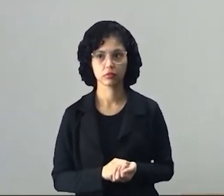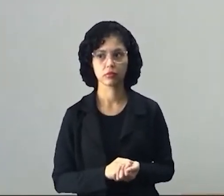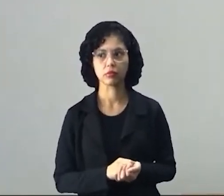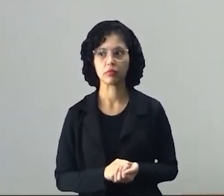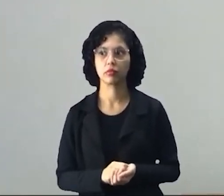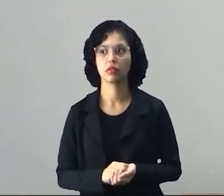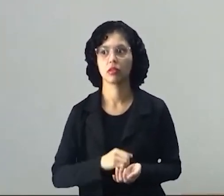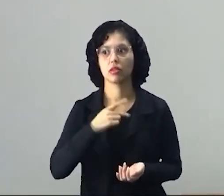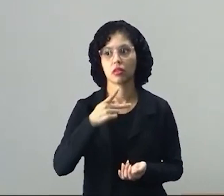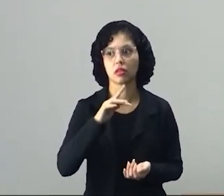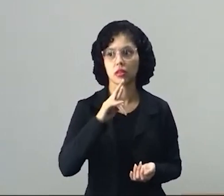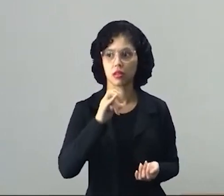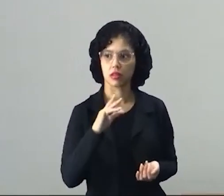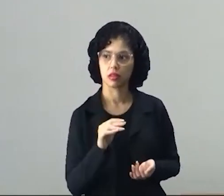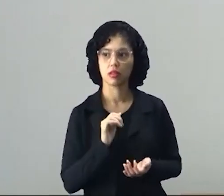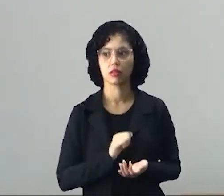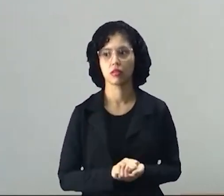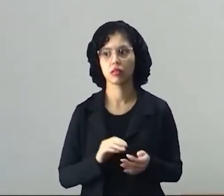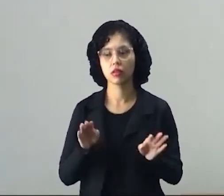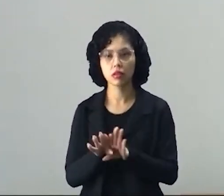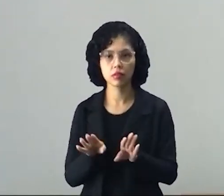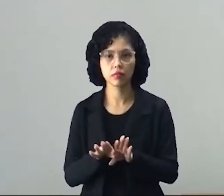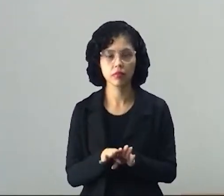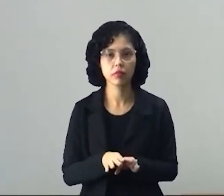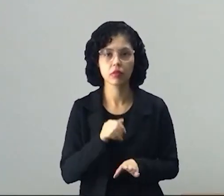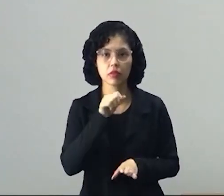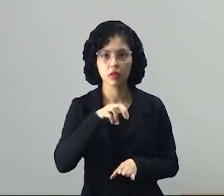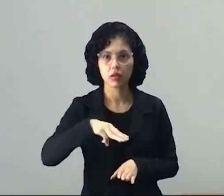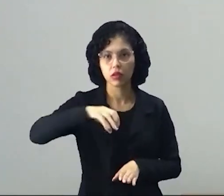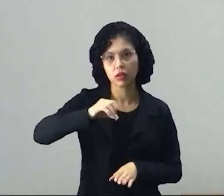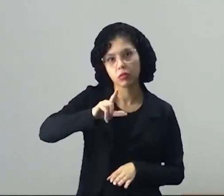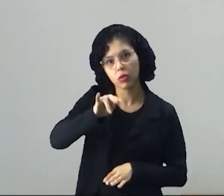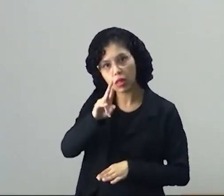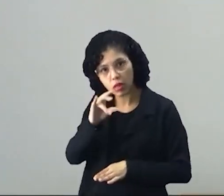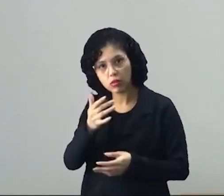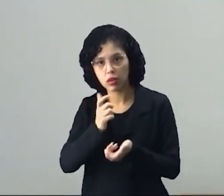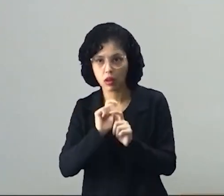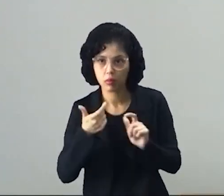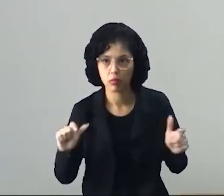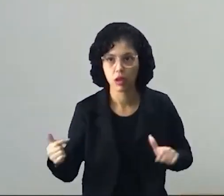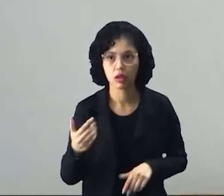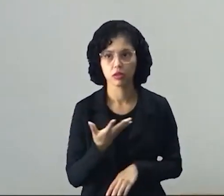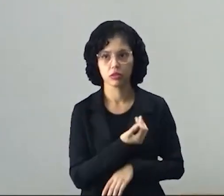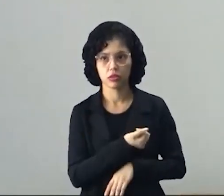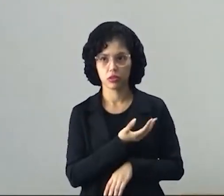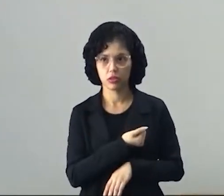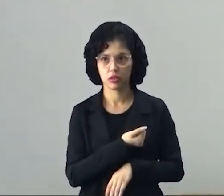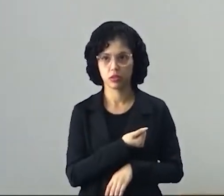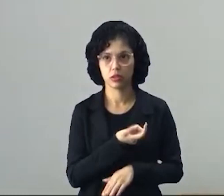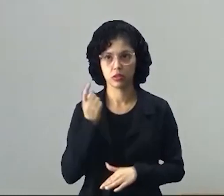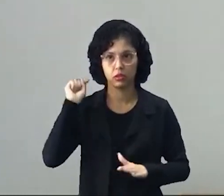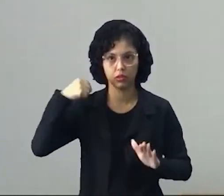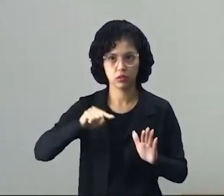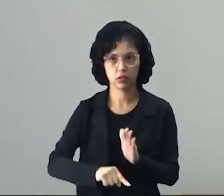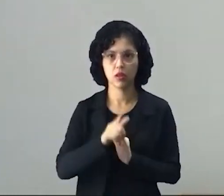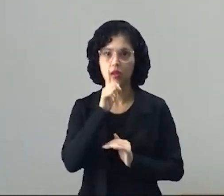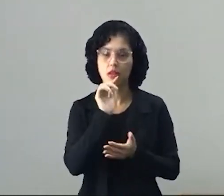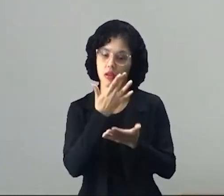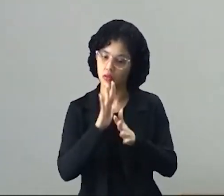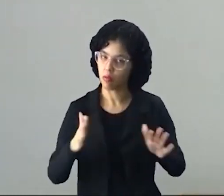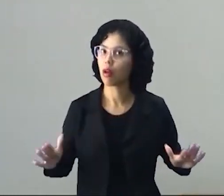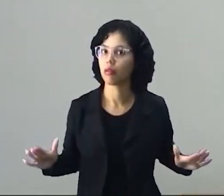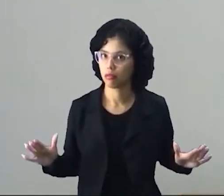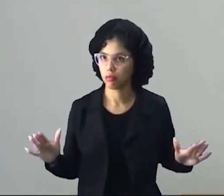os poríferos, os quinidários, né? E os moluscos em maior número dentro da água